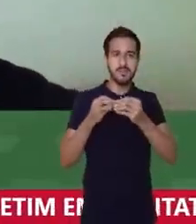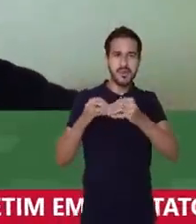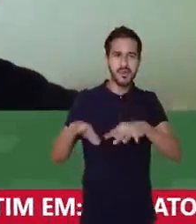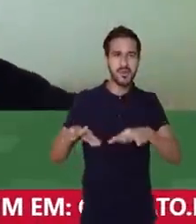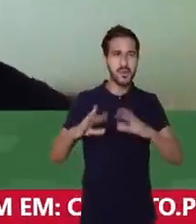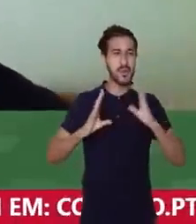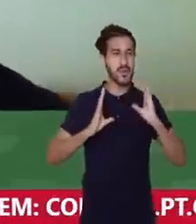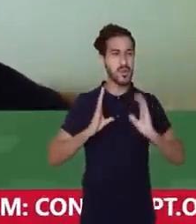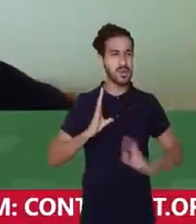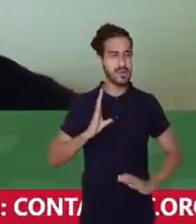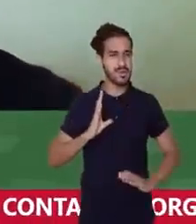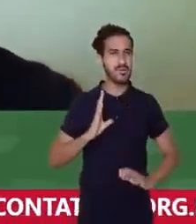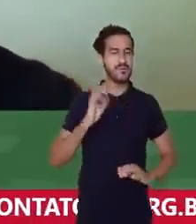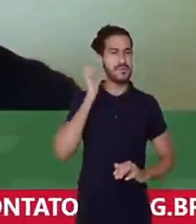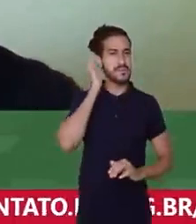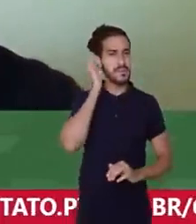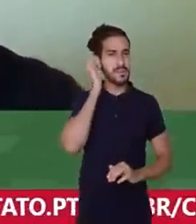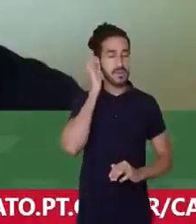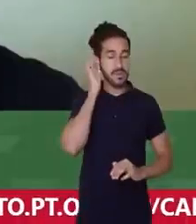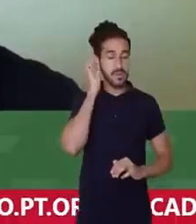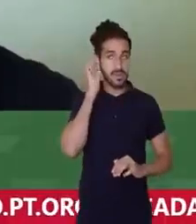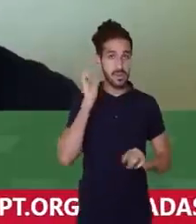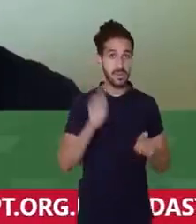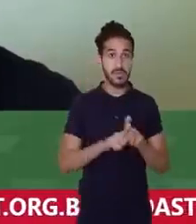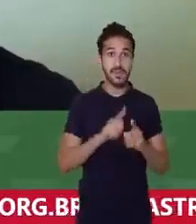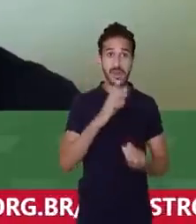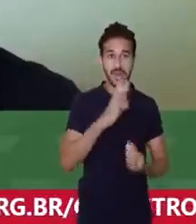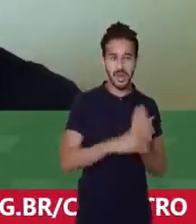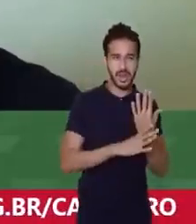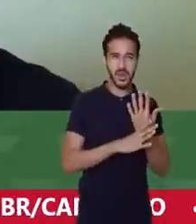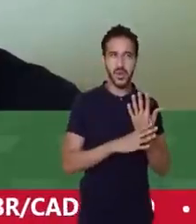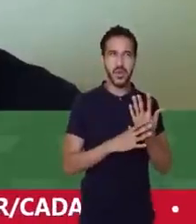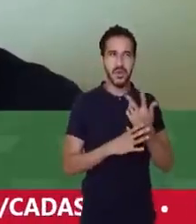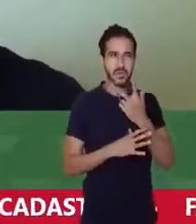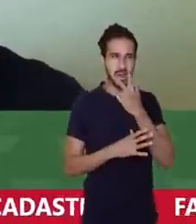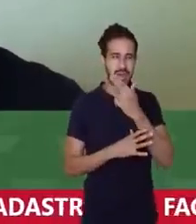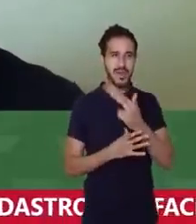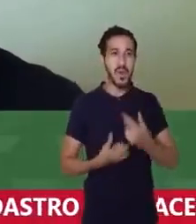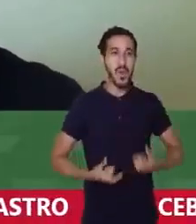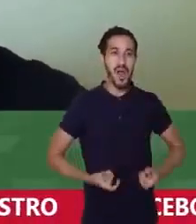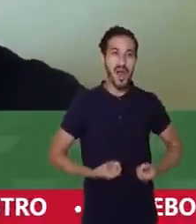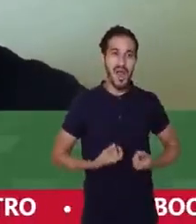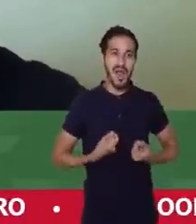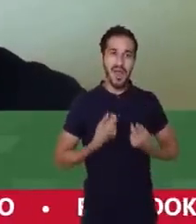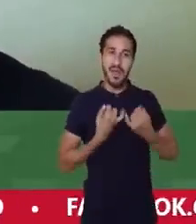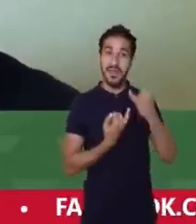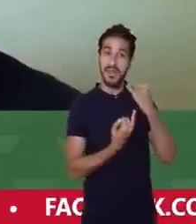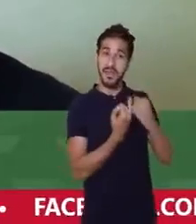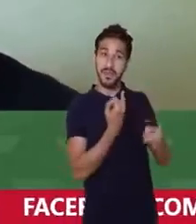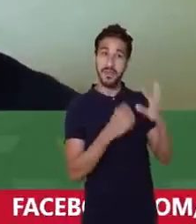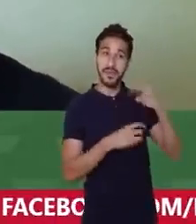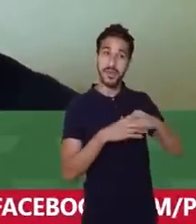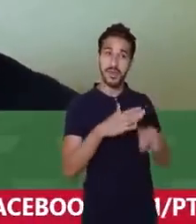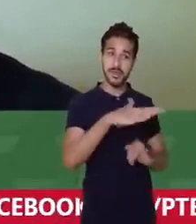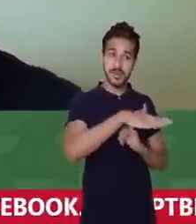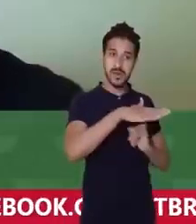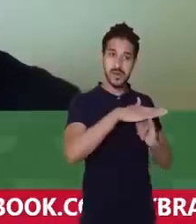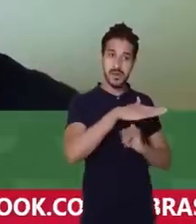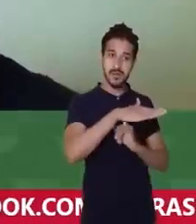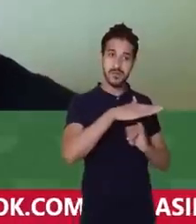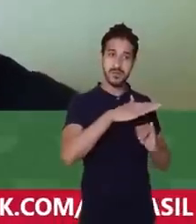a cidadania e ela criou uma espécie de câncer dentro das